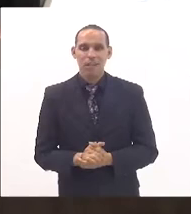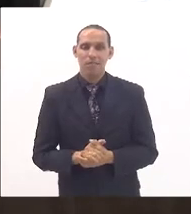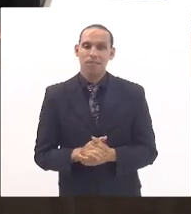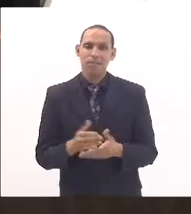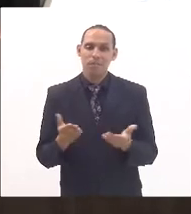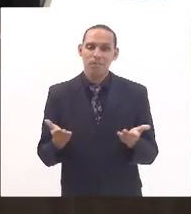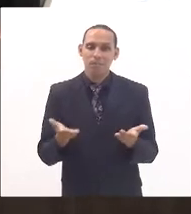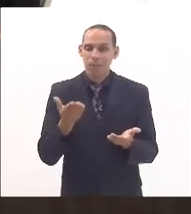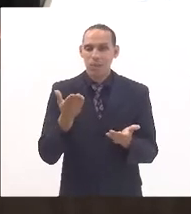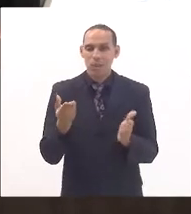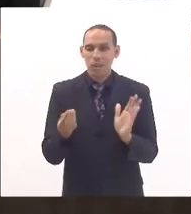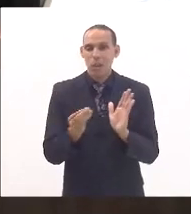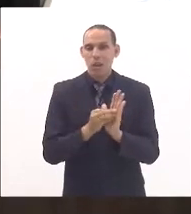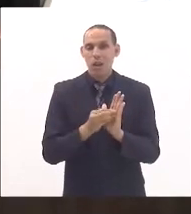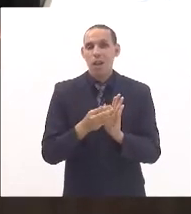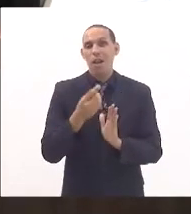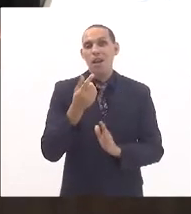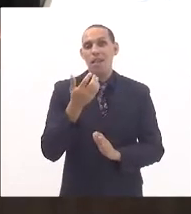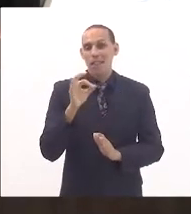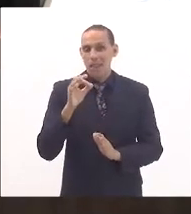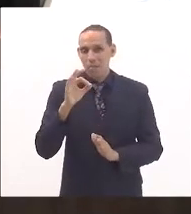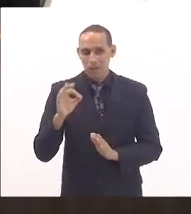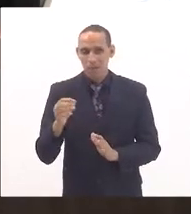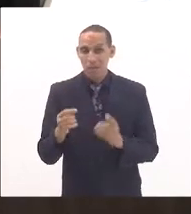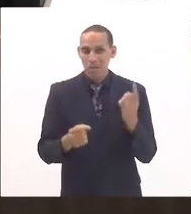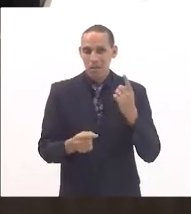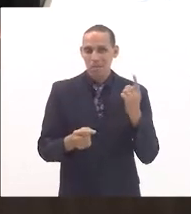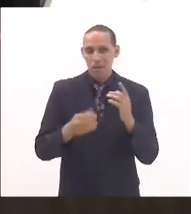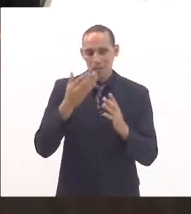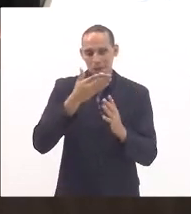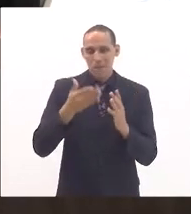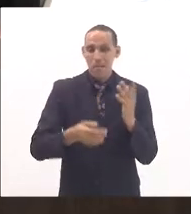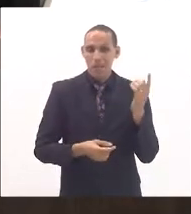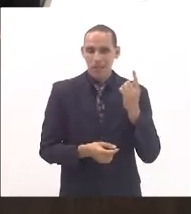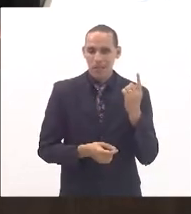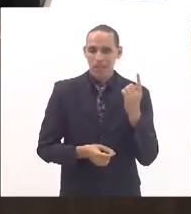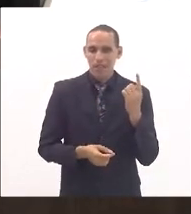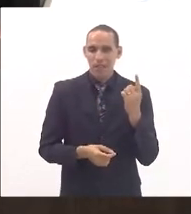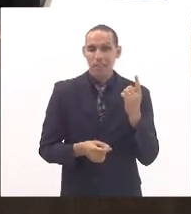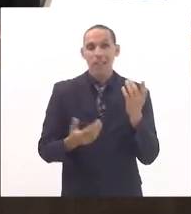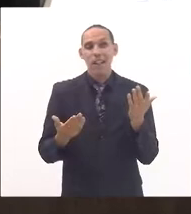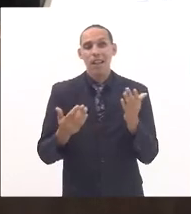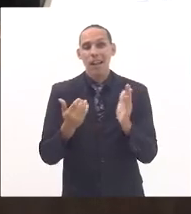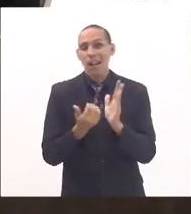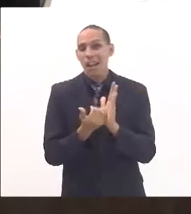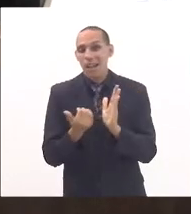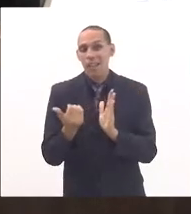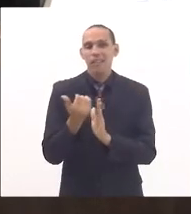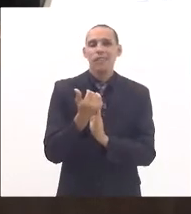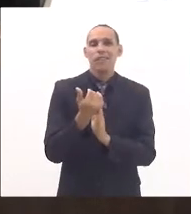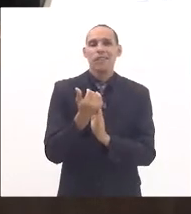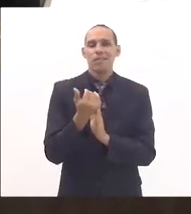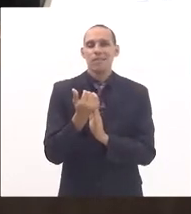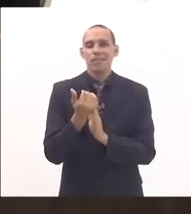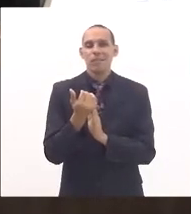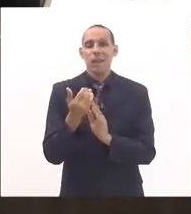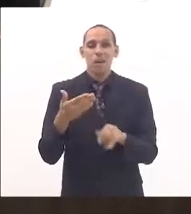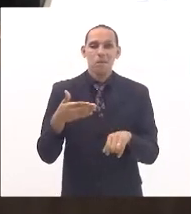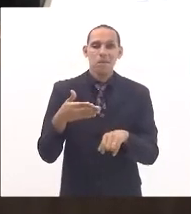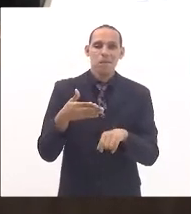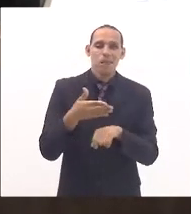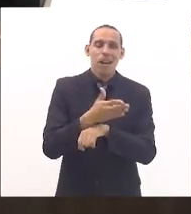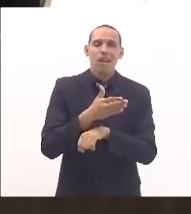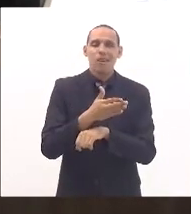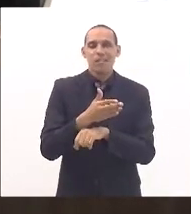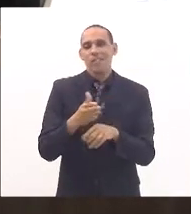como o senhor está botando a primeira 10%, o senhor está botando acima da previsão